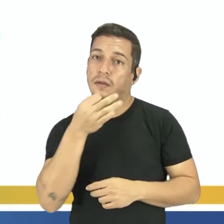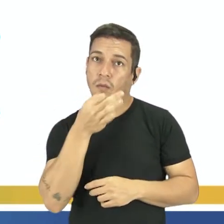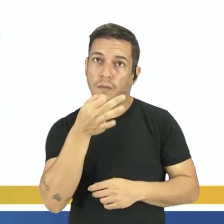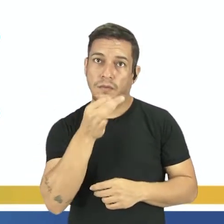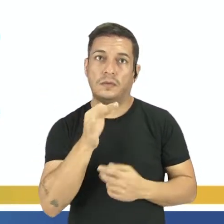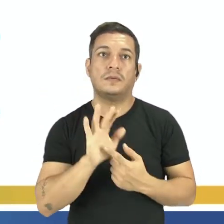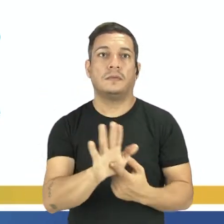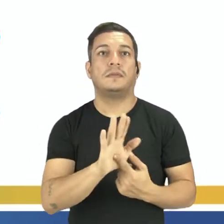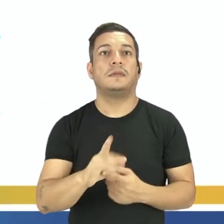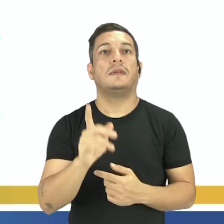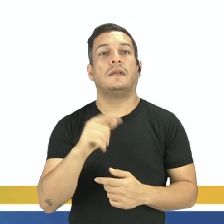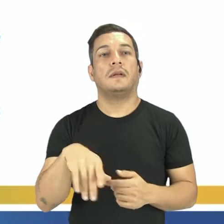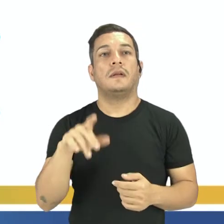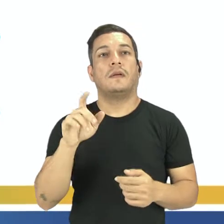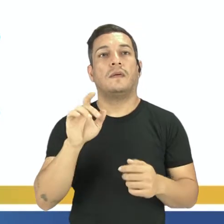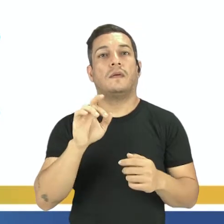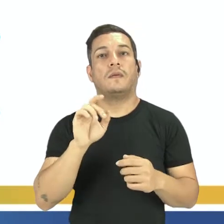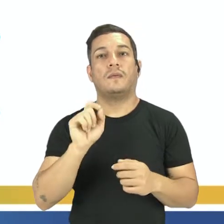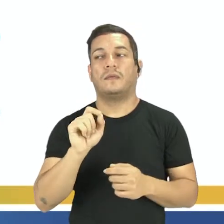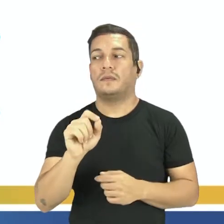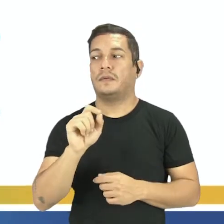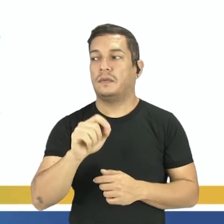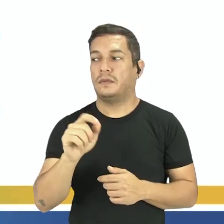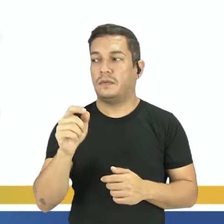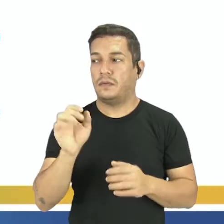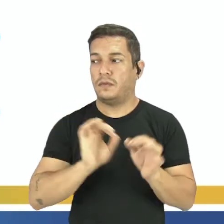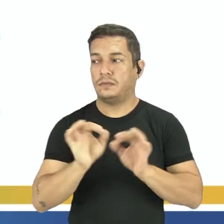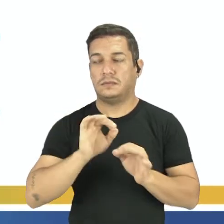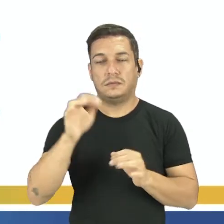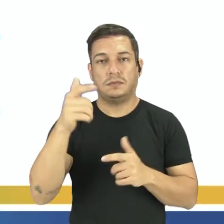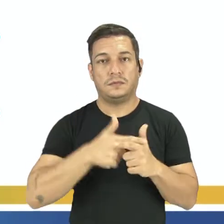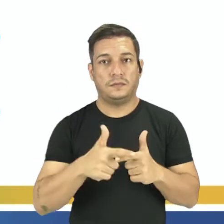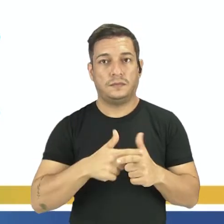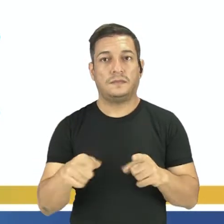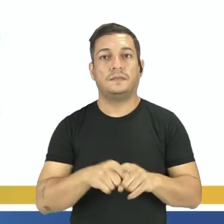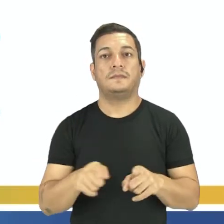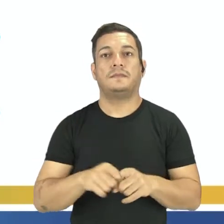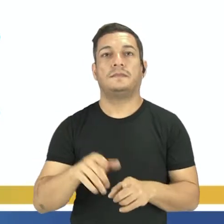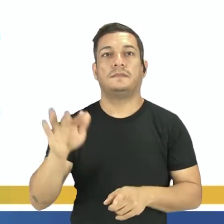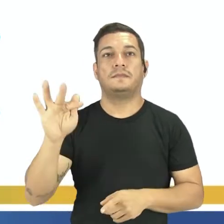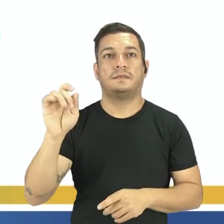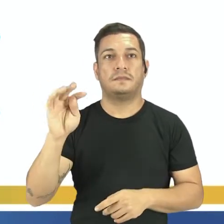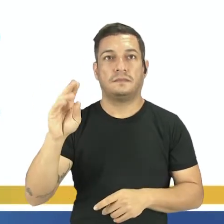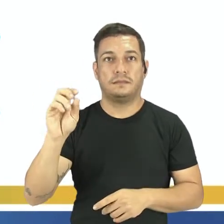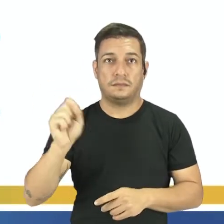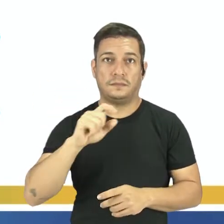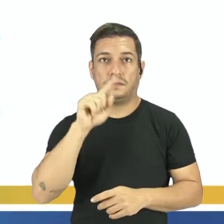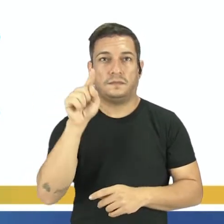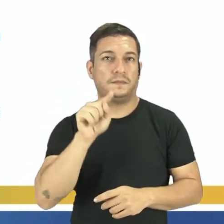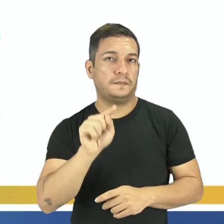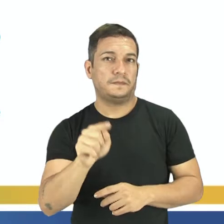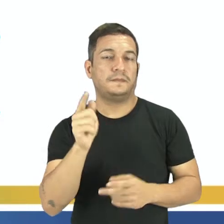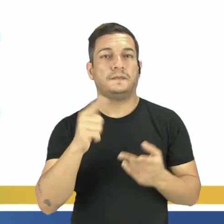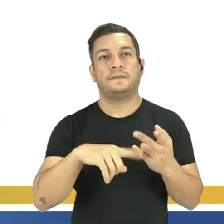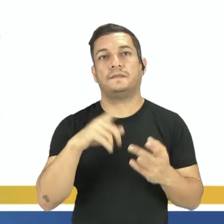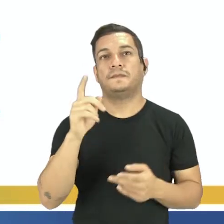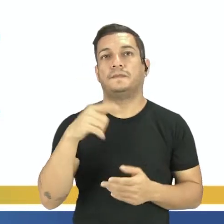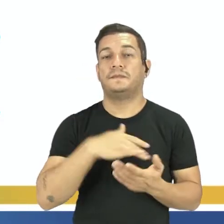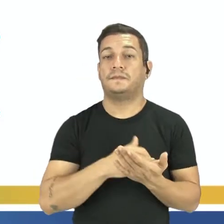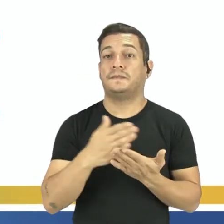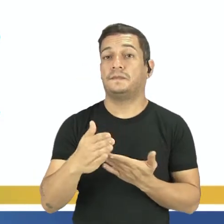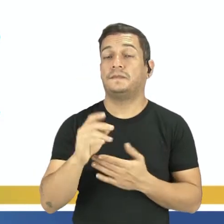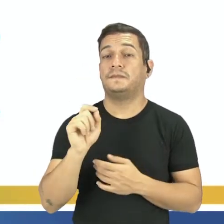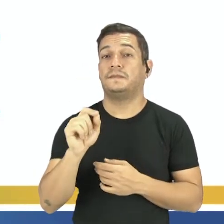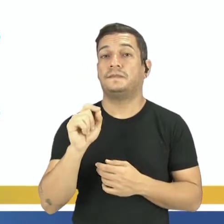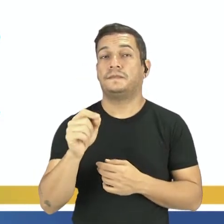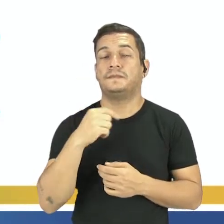opiniões, né? É quando você vai trabalhar ali na formulação do problema, pode apresentar um fato, uma afirmação, uma interrogação, e você vai começar